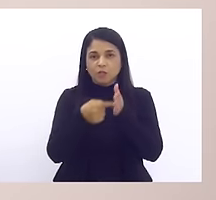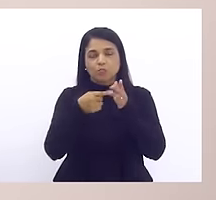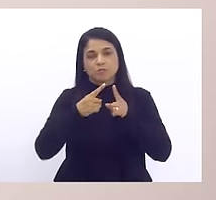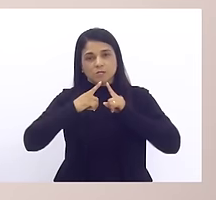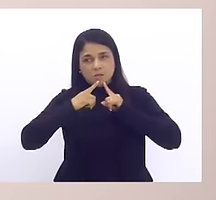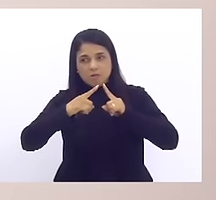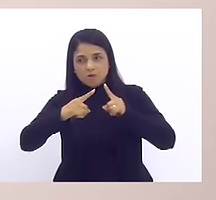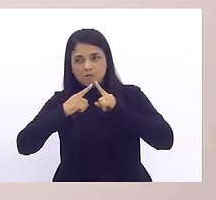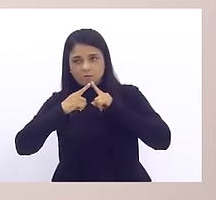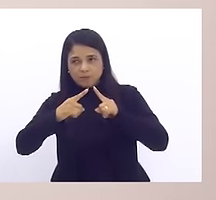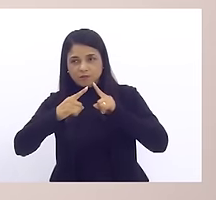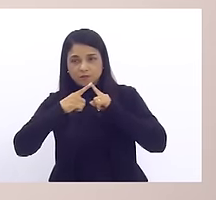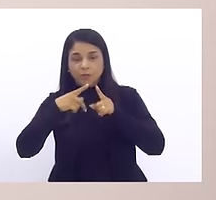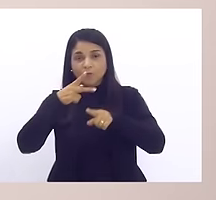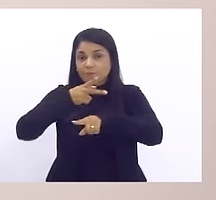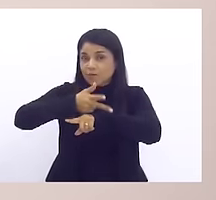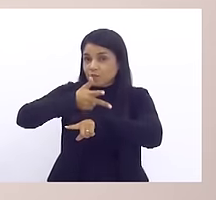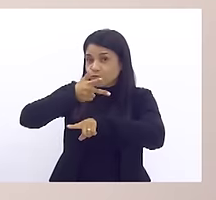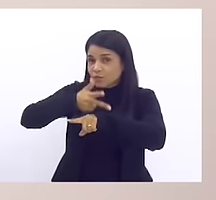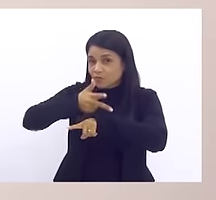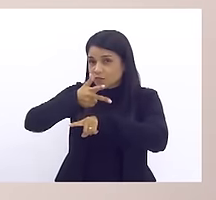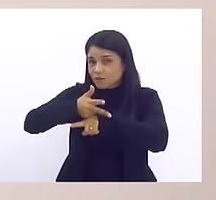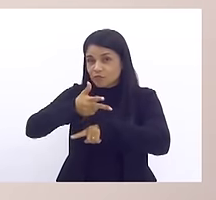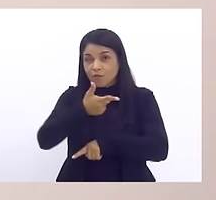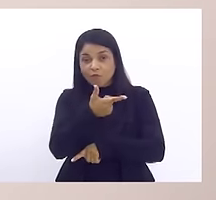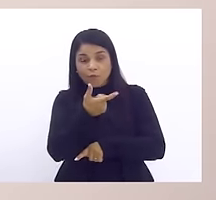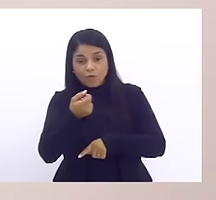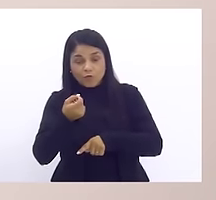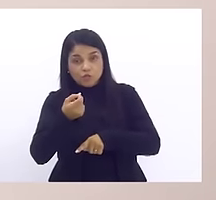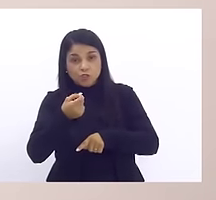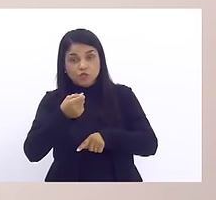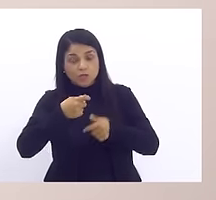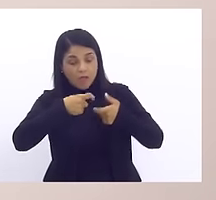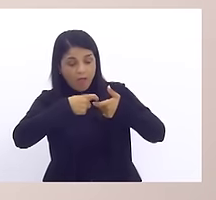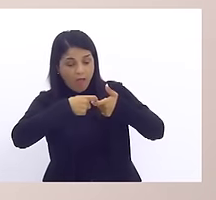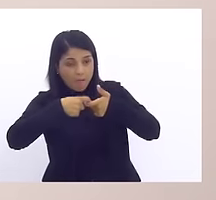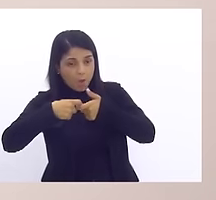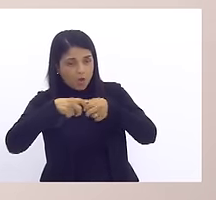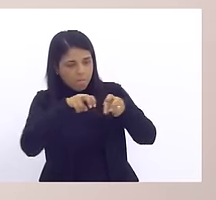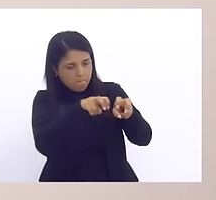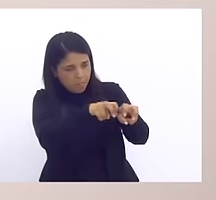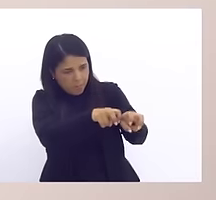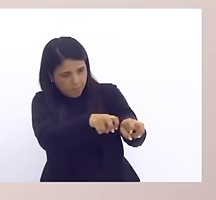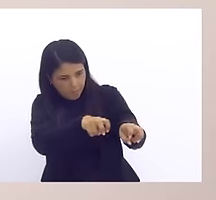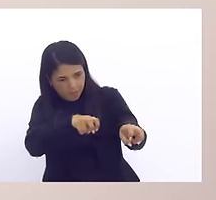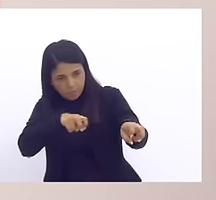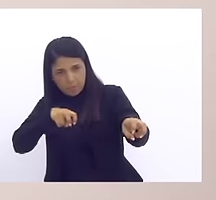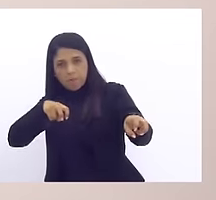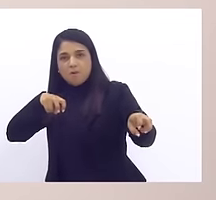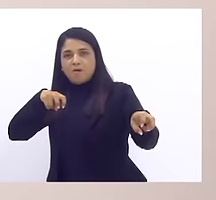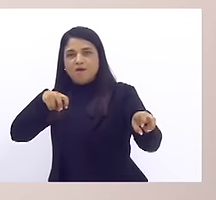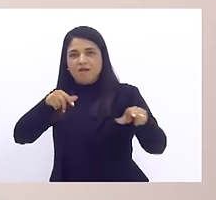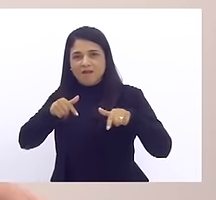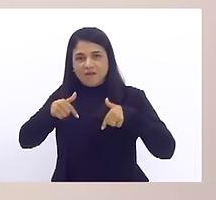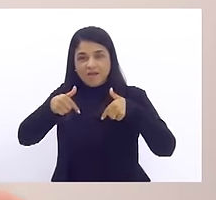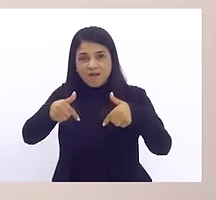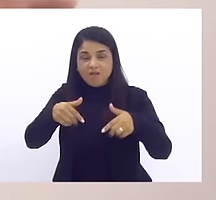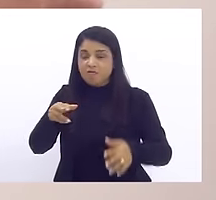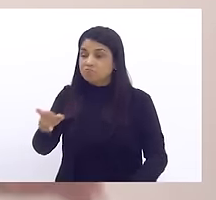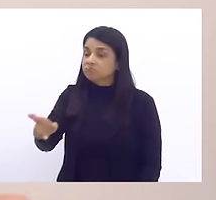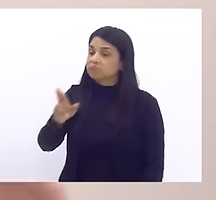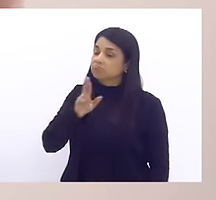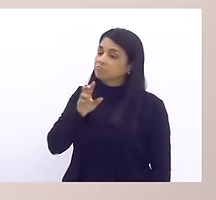reclamações vídeos com 20 reboques numa operação eu quero que o neto me responda